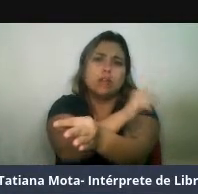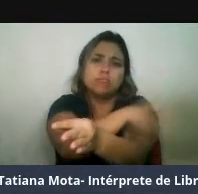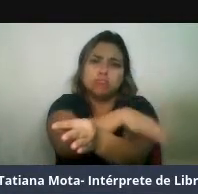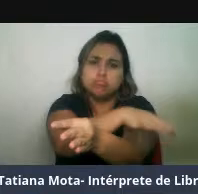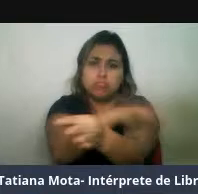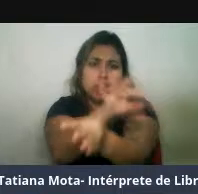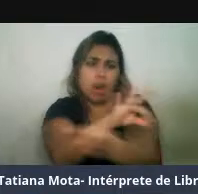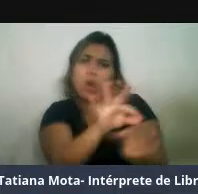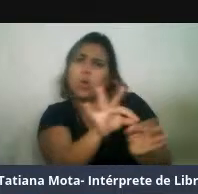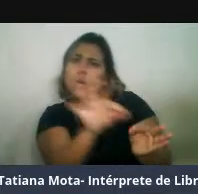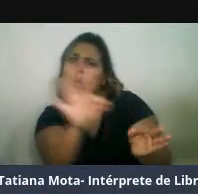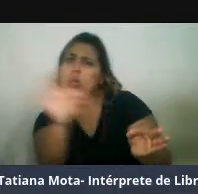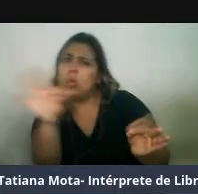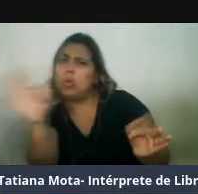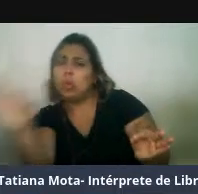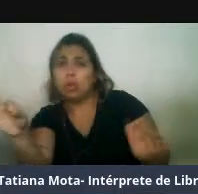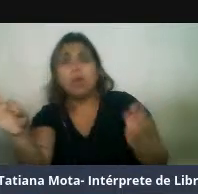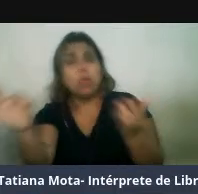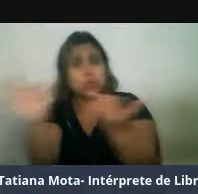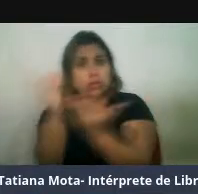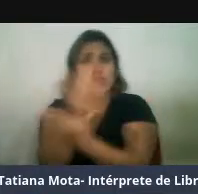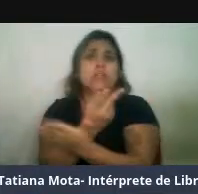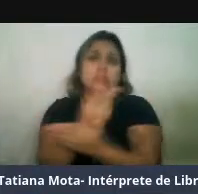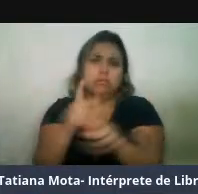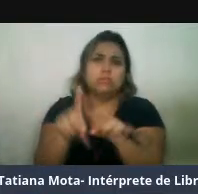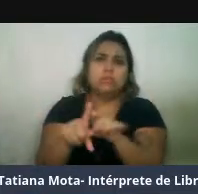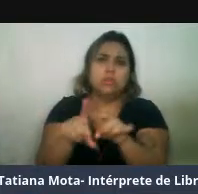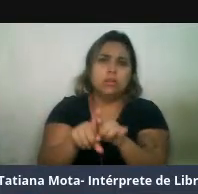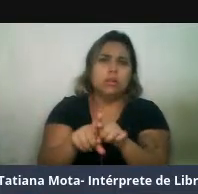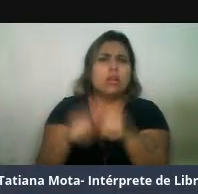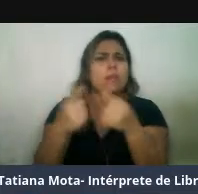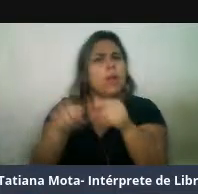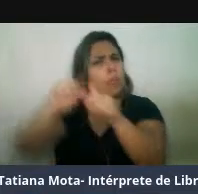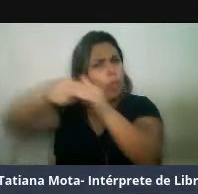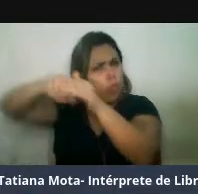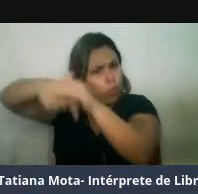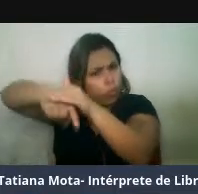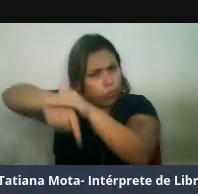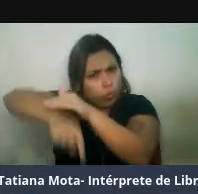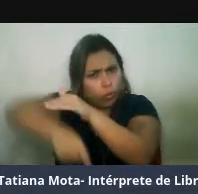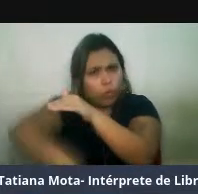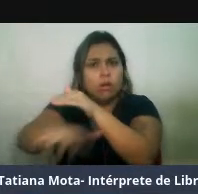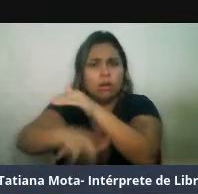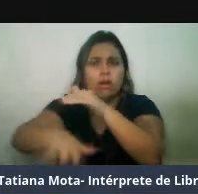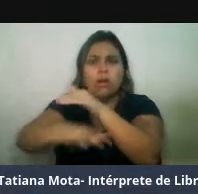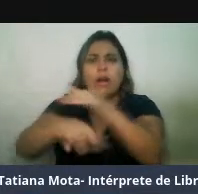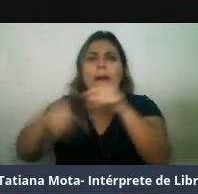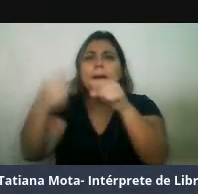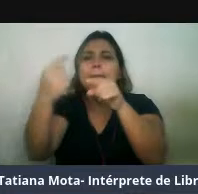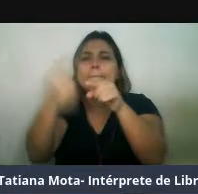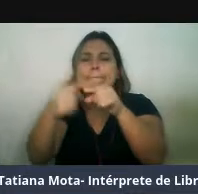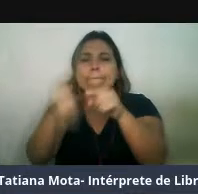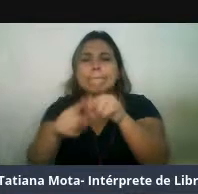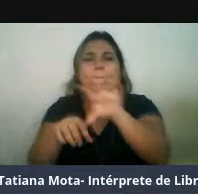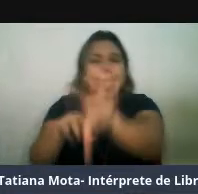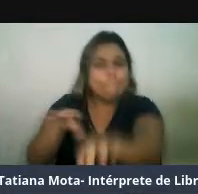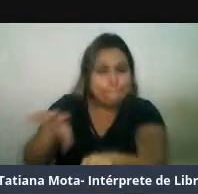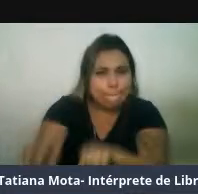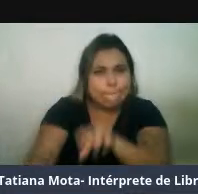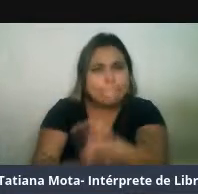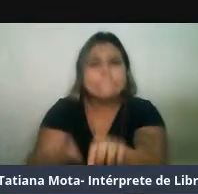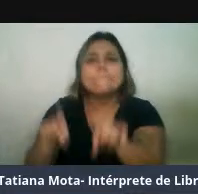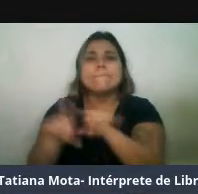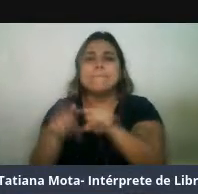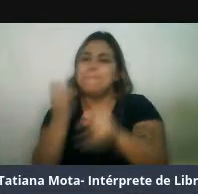a gente tem espécies que têm associação com áreas mais profundas, porque se alimentam de presas de grandes profundidades e